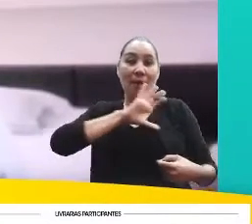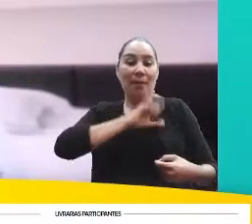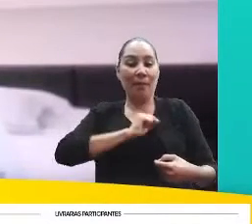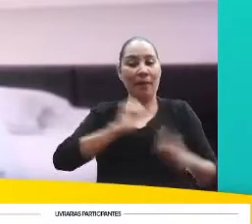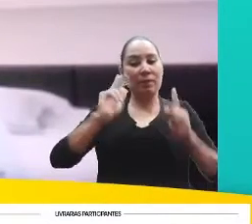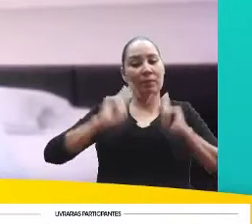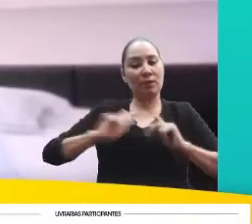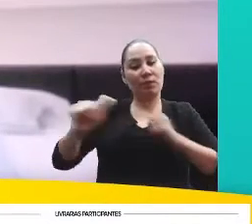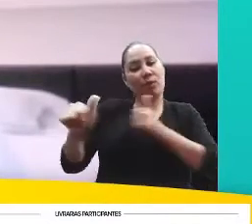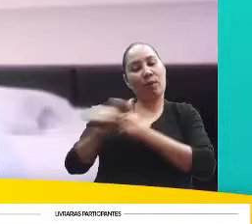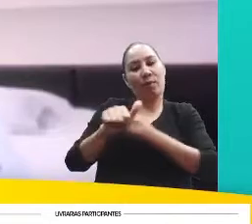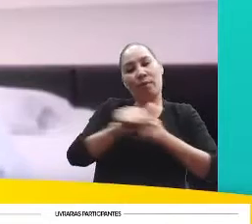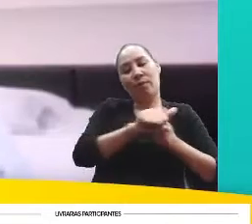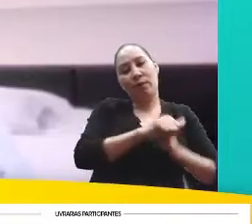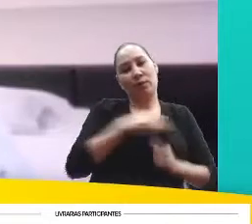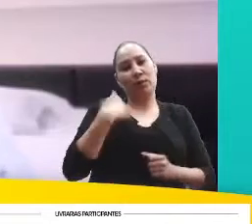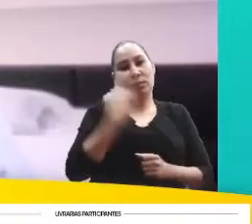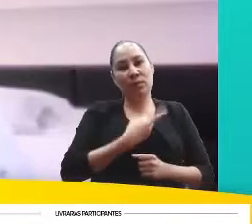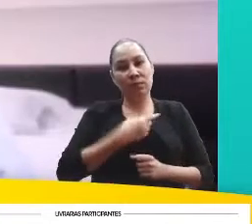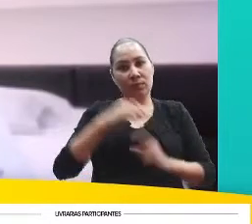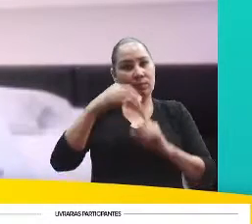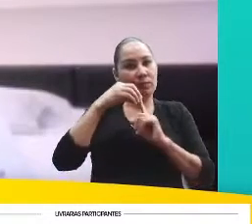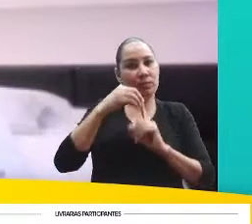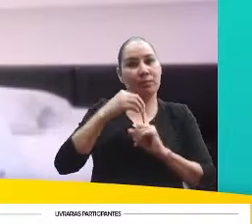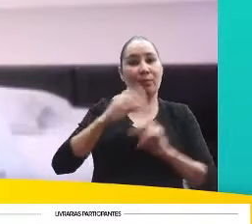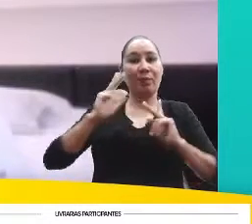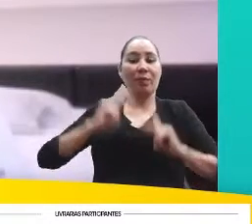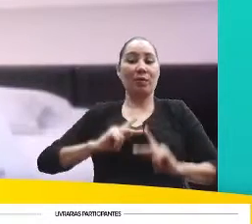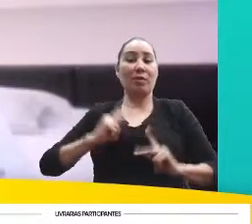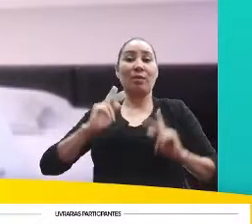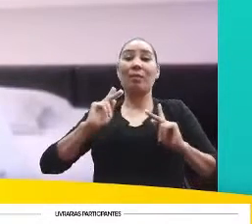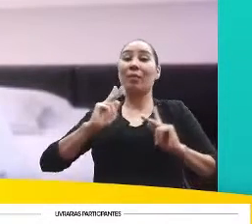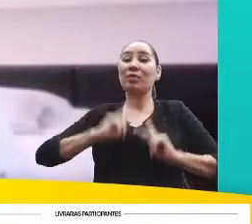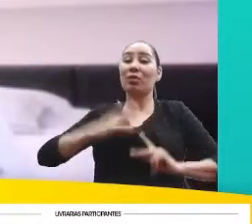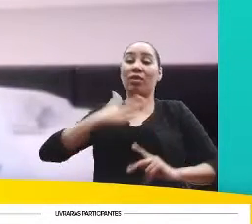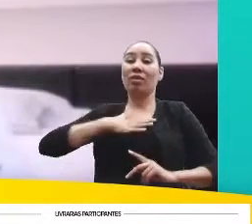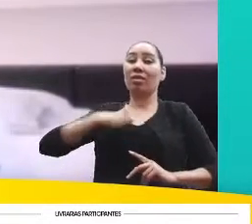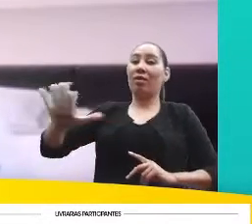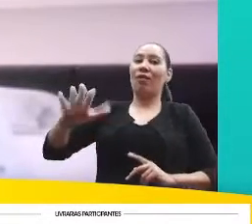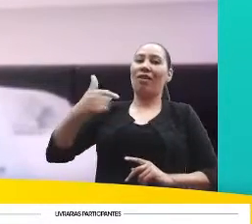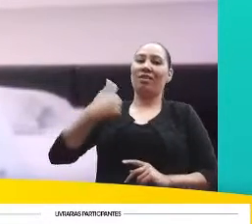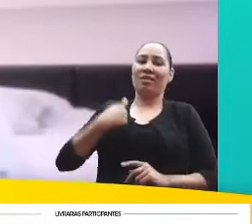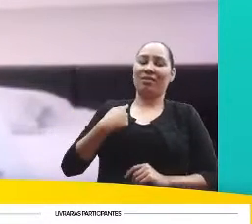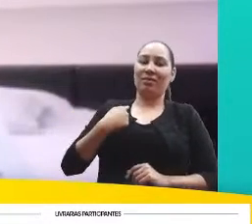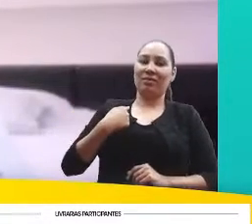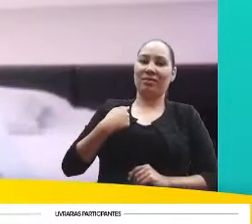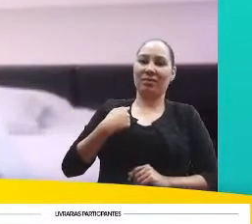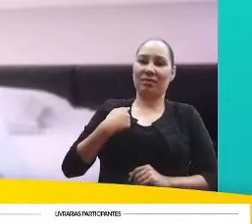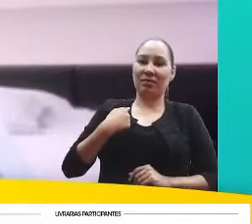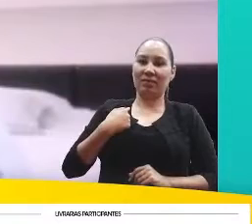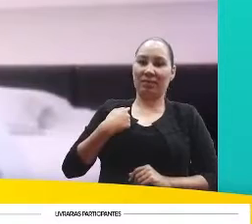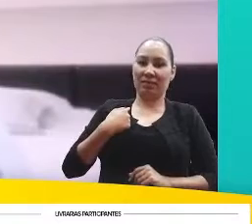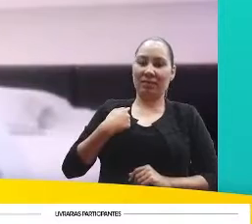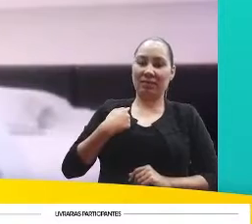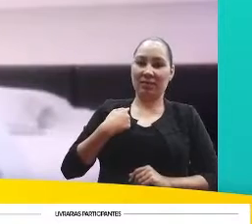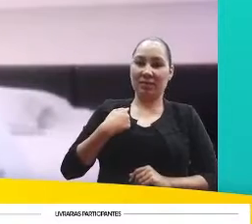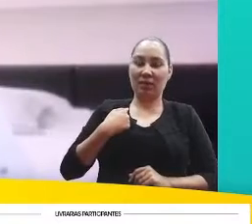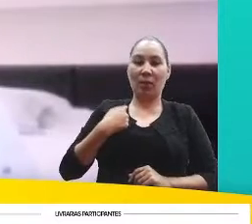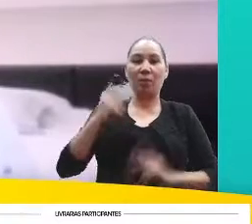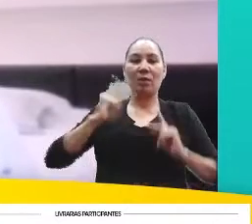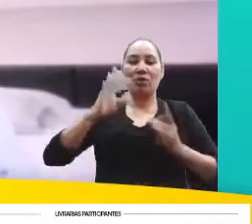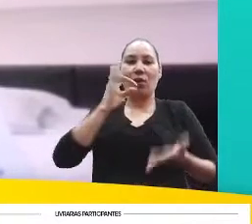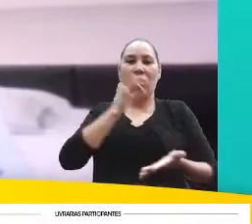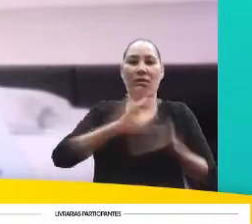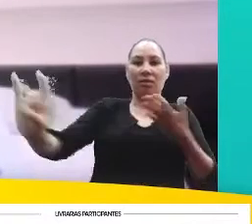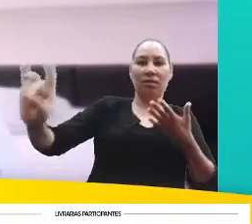redor, especialmente as pessoas que não gostam de nós, que são aqueles que se consideram nossos inimigos, aqueles